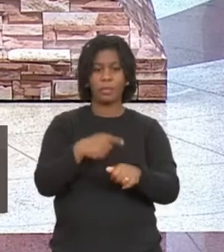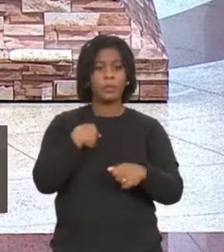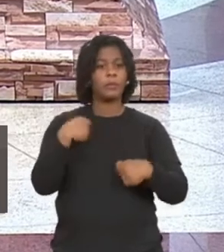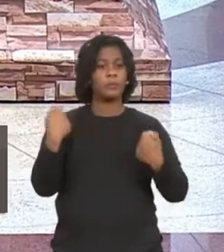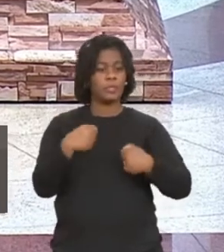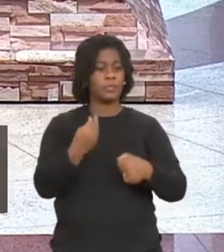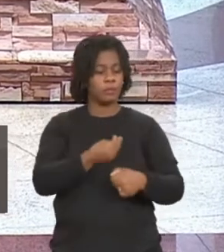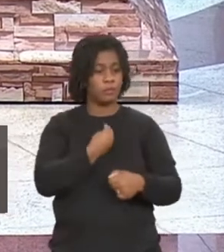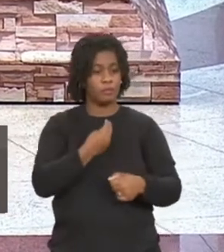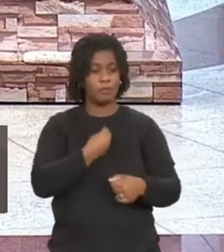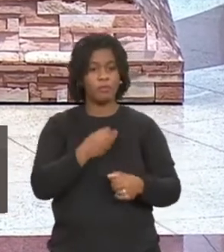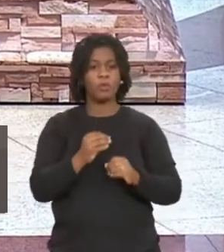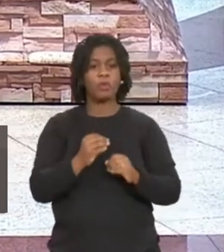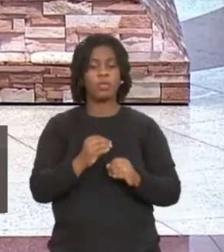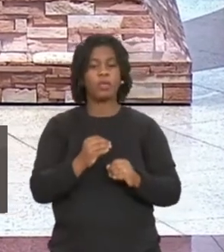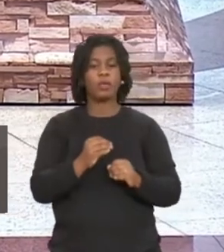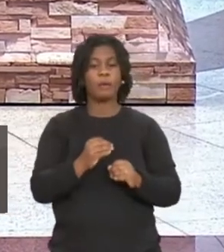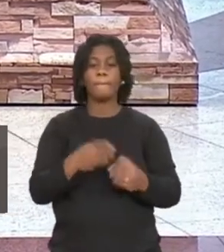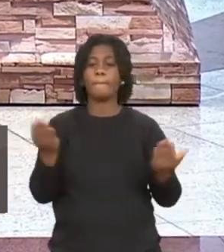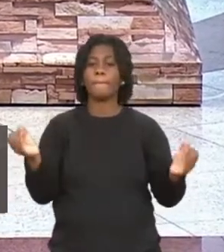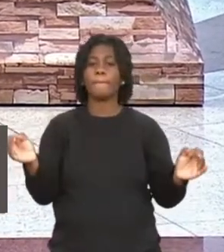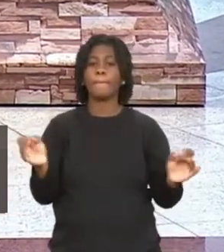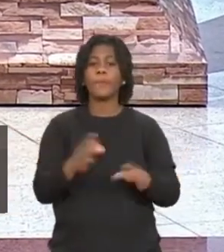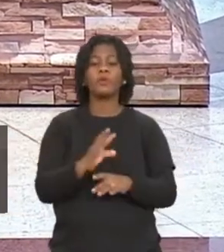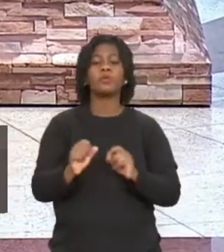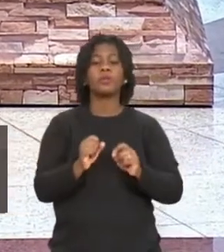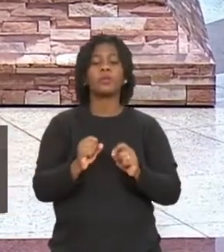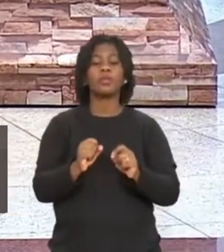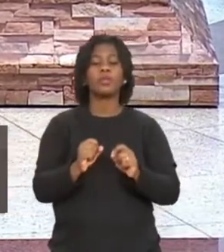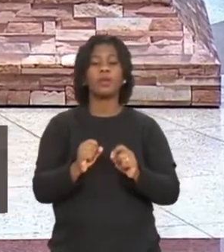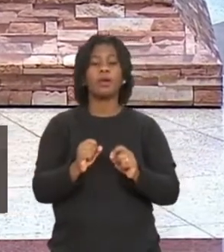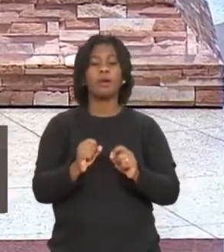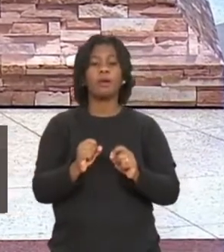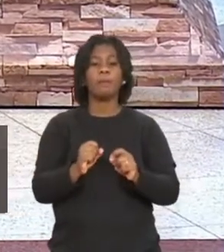viver preparado para esse momento, para que eu não seja pego de